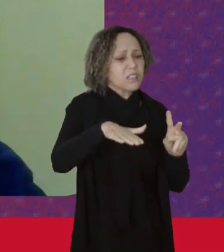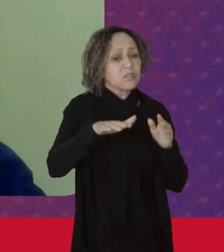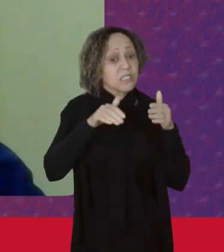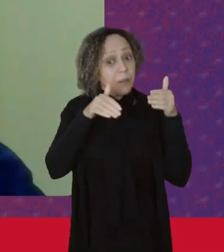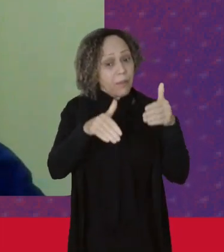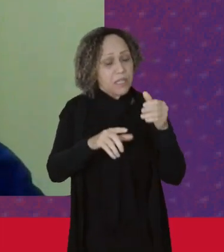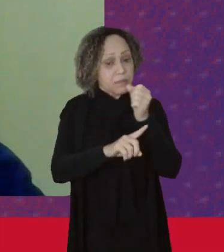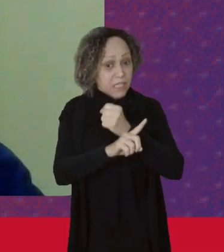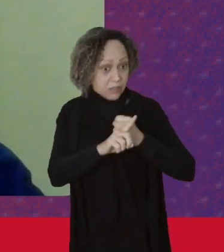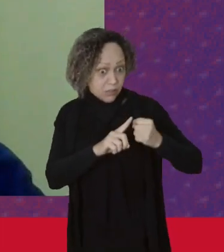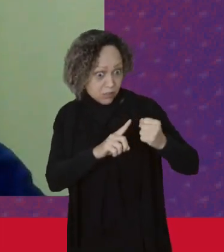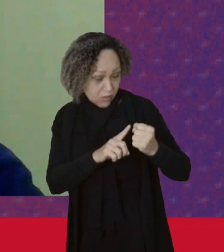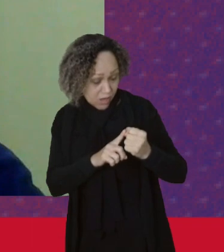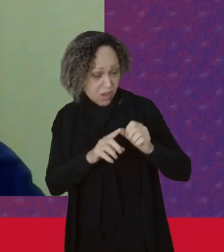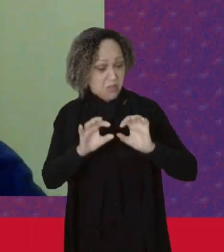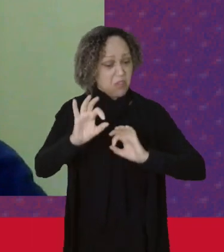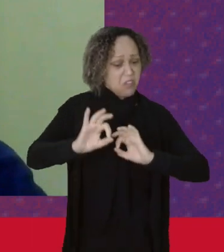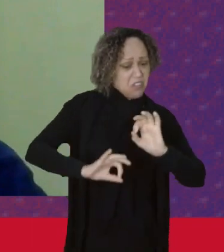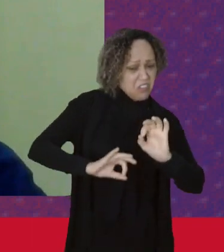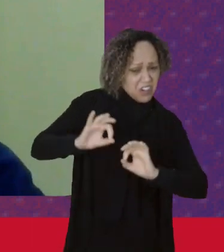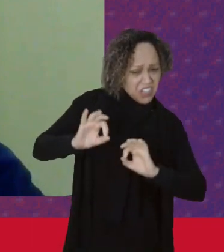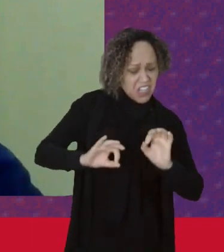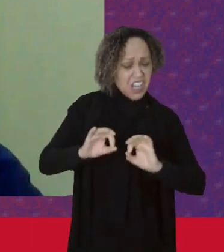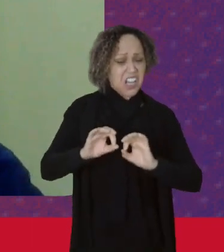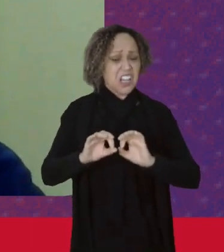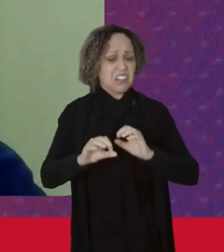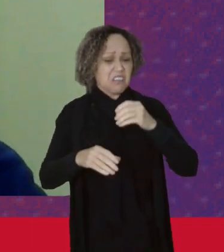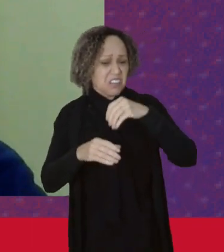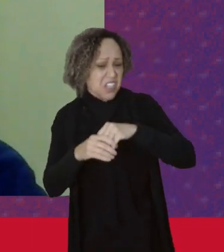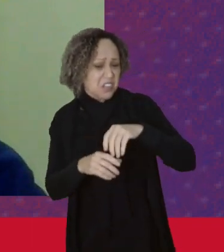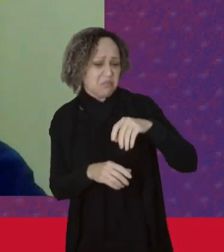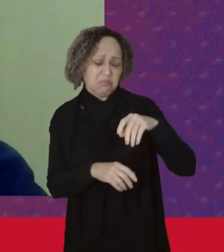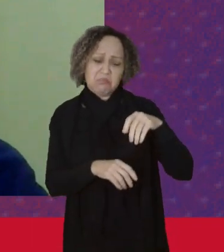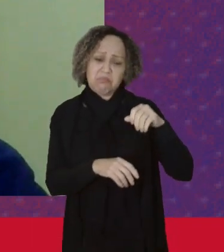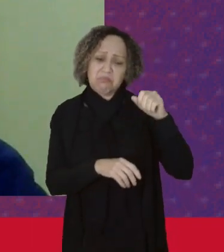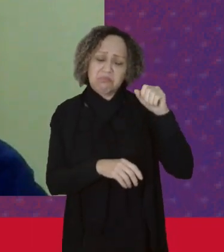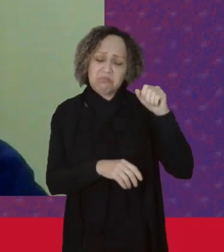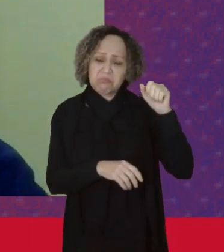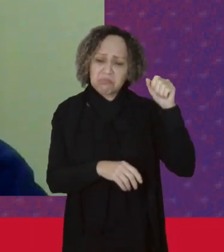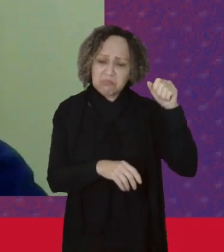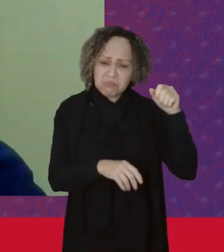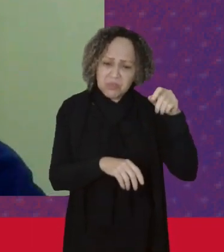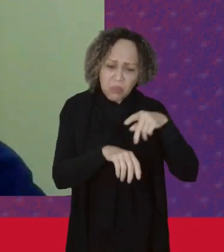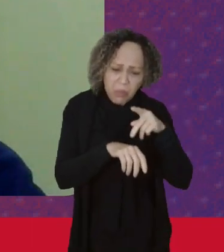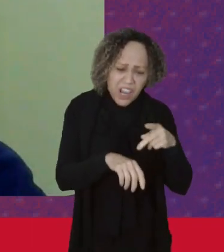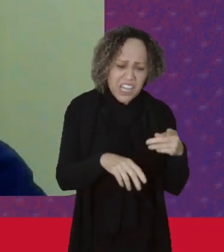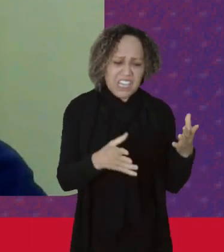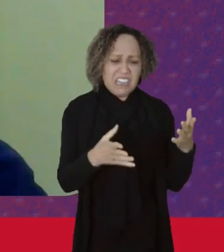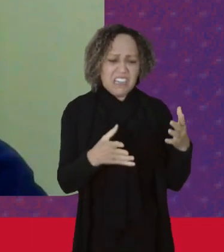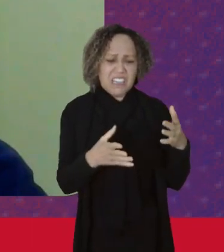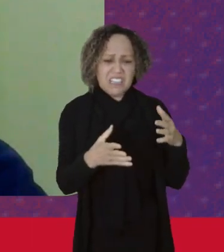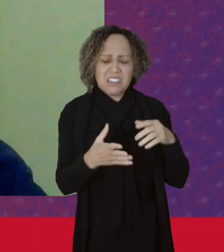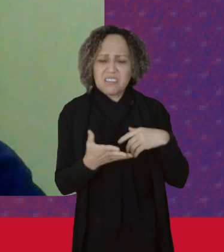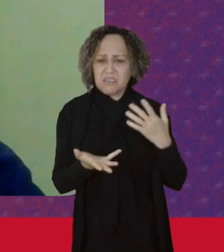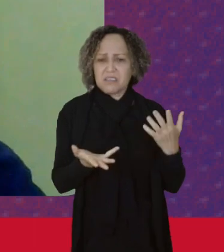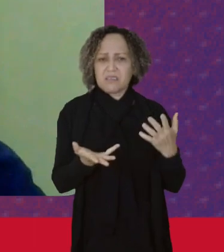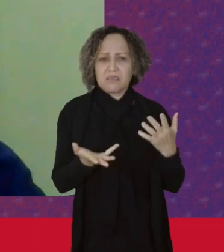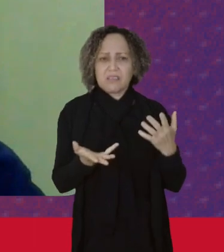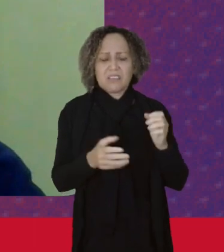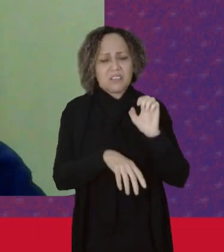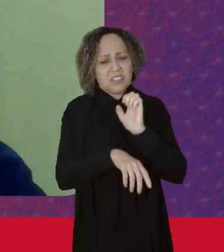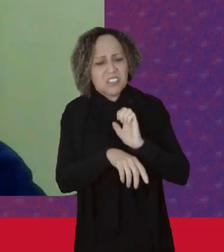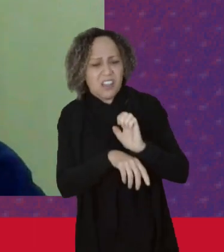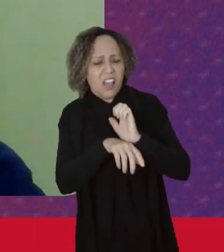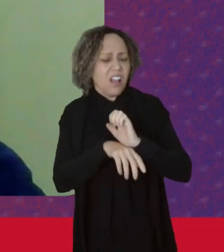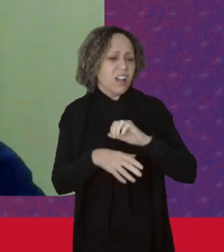organizados nacionalmente, regionalmente, estadualmente. Como falei na minha aula, né, o Conselho Nacional de